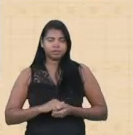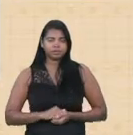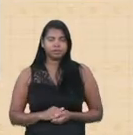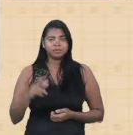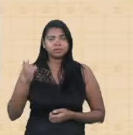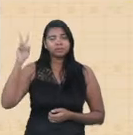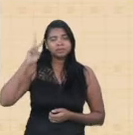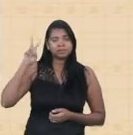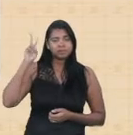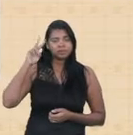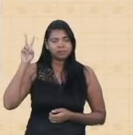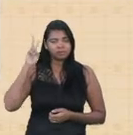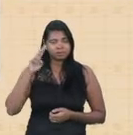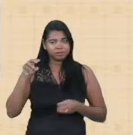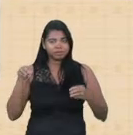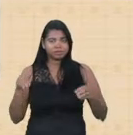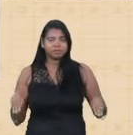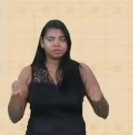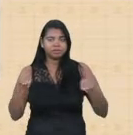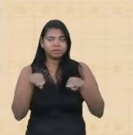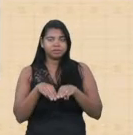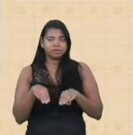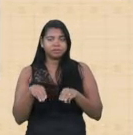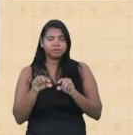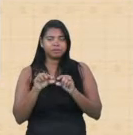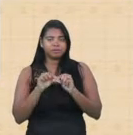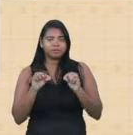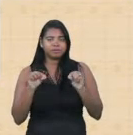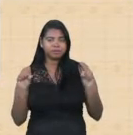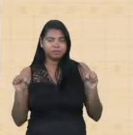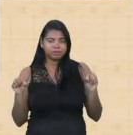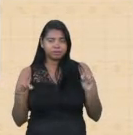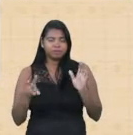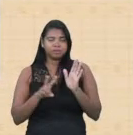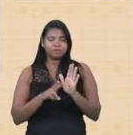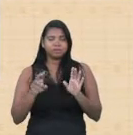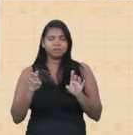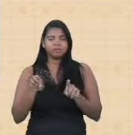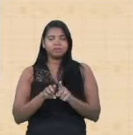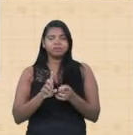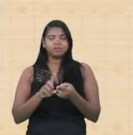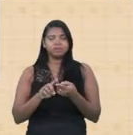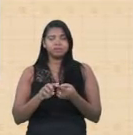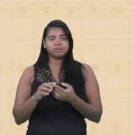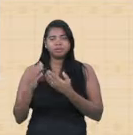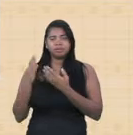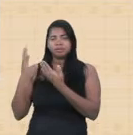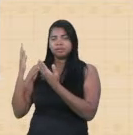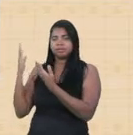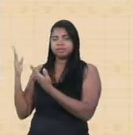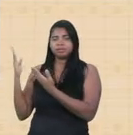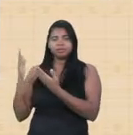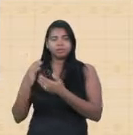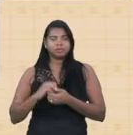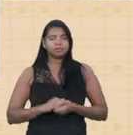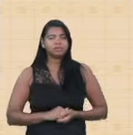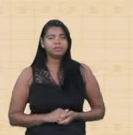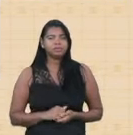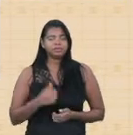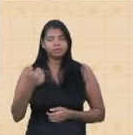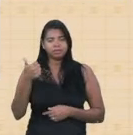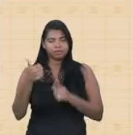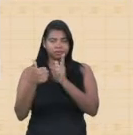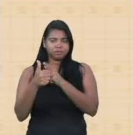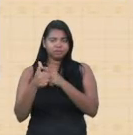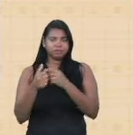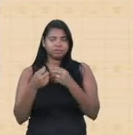lembre-se que o campo magnético ele pode ser criado por um fio condutor. Então, se eu tenho aí um fio condutor, a primeira coisa que eu vou